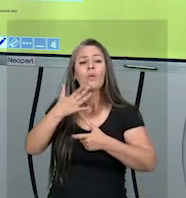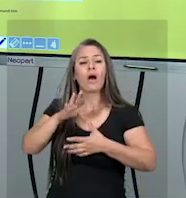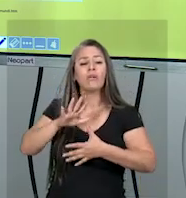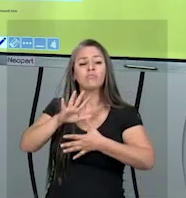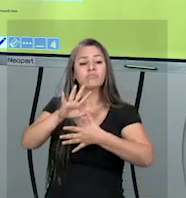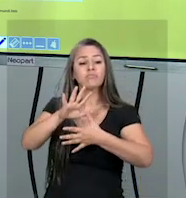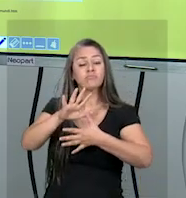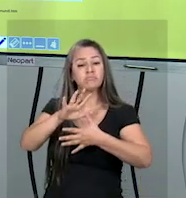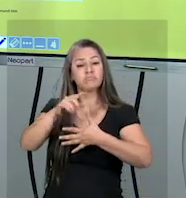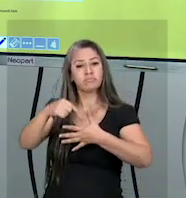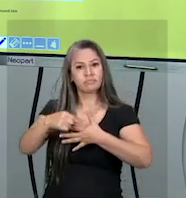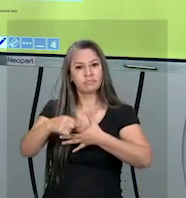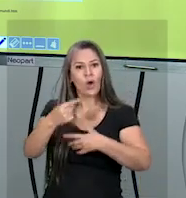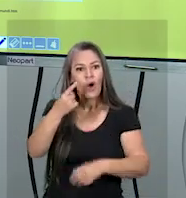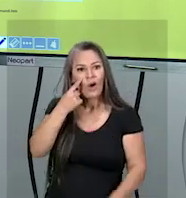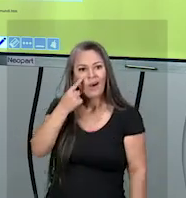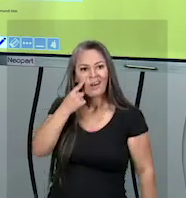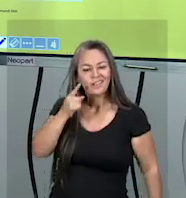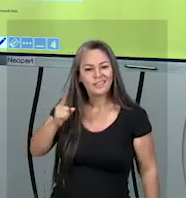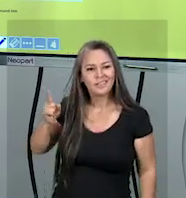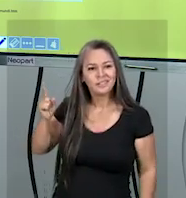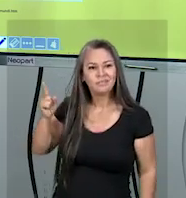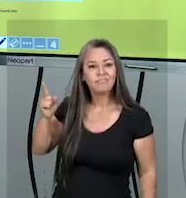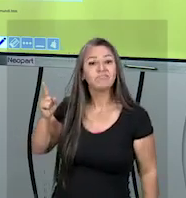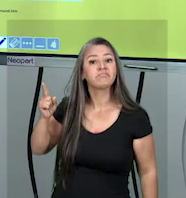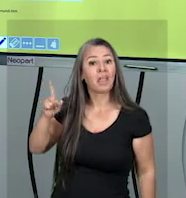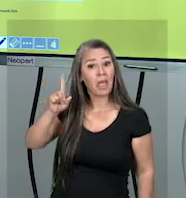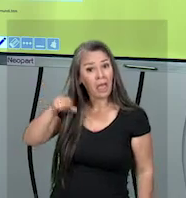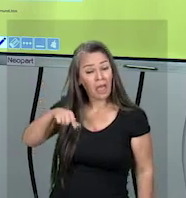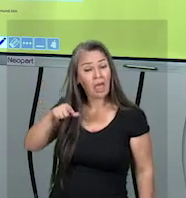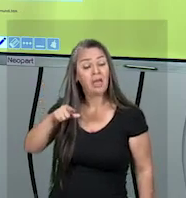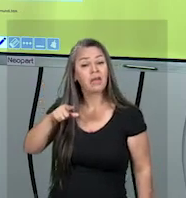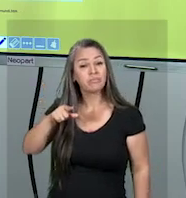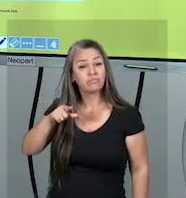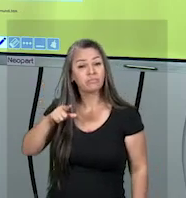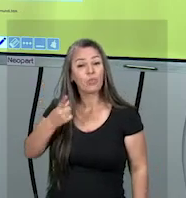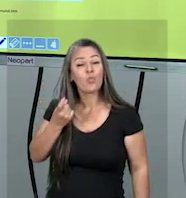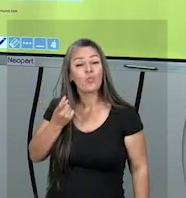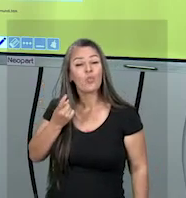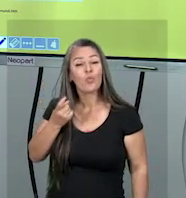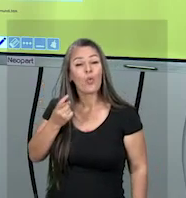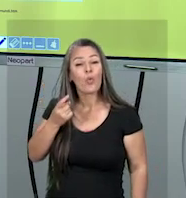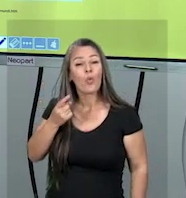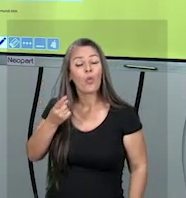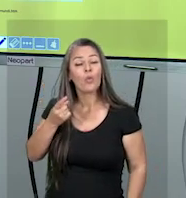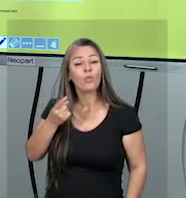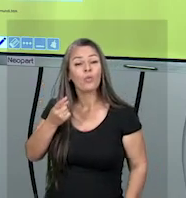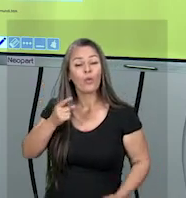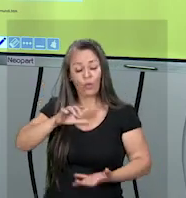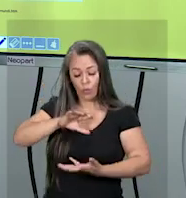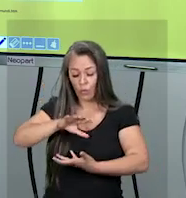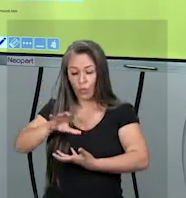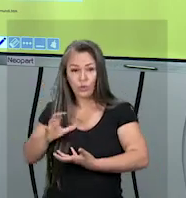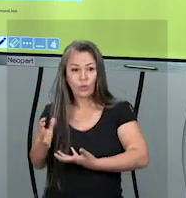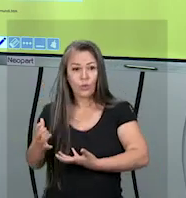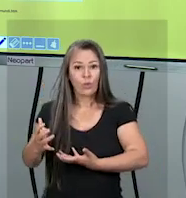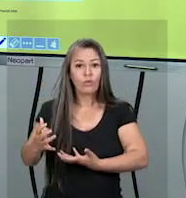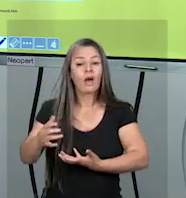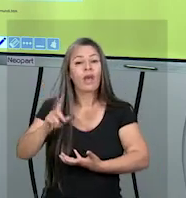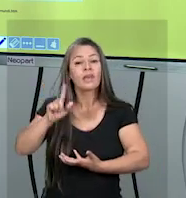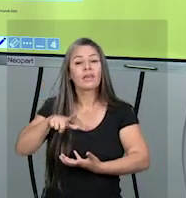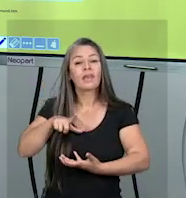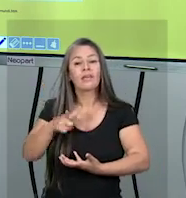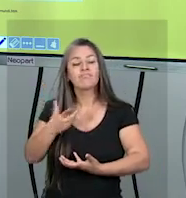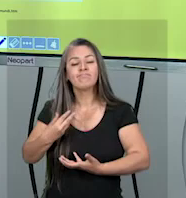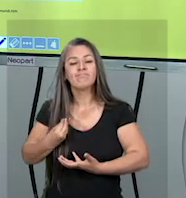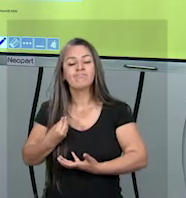africano, né? Então, reparem que ele é o único continente localizado nos 4 hemisférios. Olha que coisa incrível, né? Porque a gente